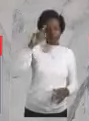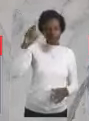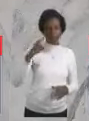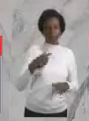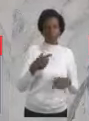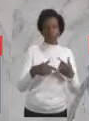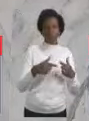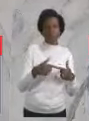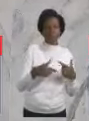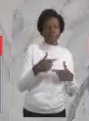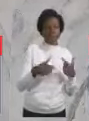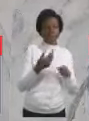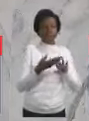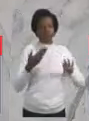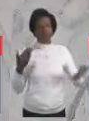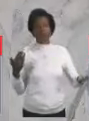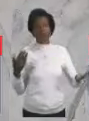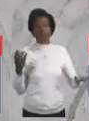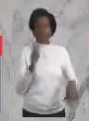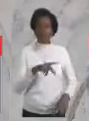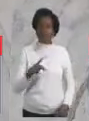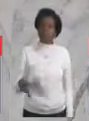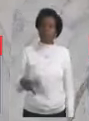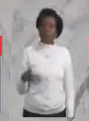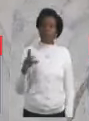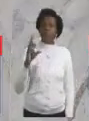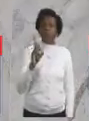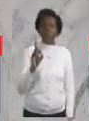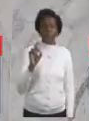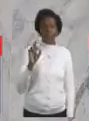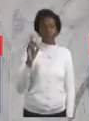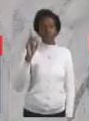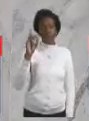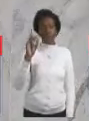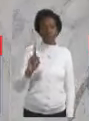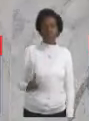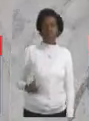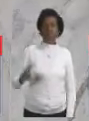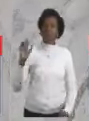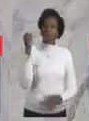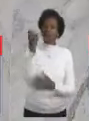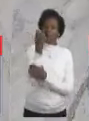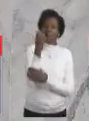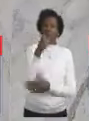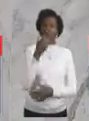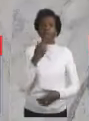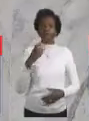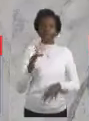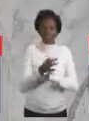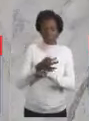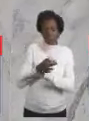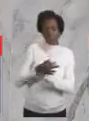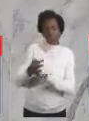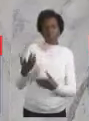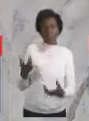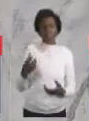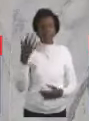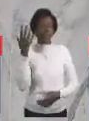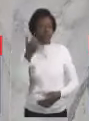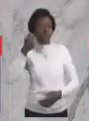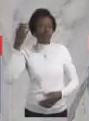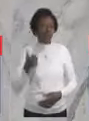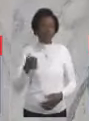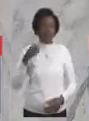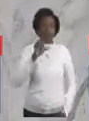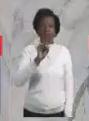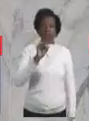possa ter um mínimo de dignidade tendo seus direitos adquire seus direitos garantidos como férias aposentadoria pela são